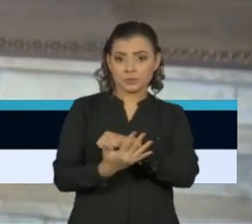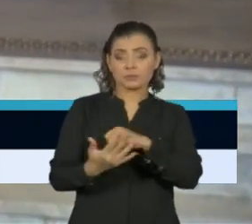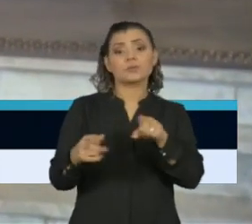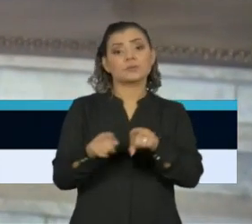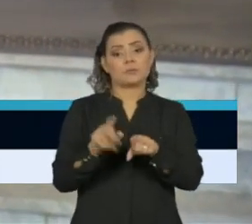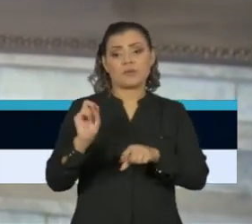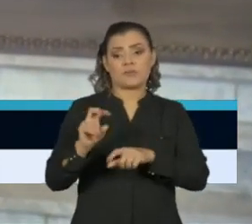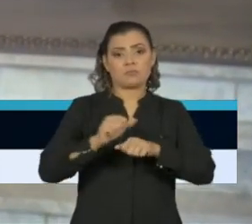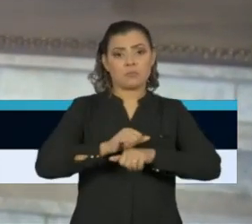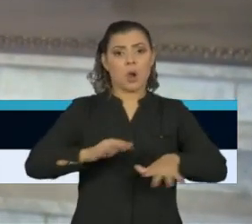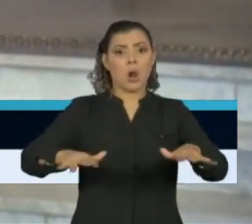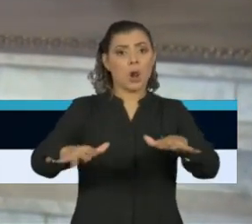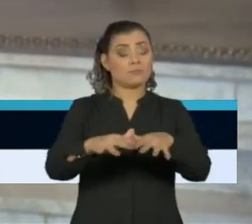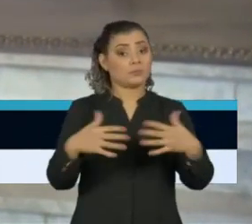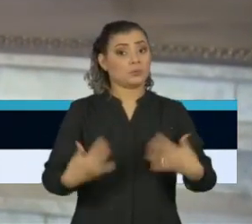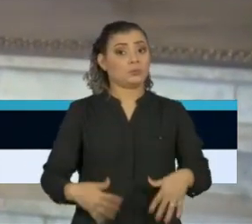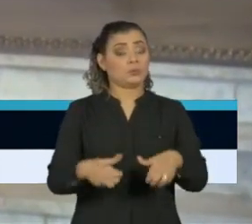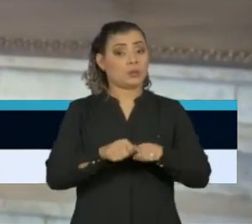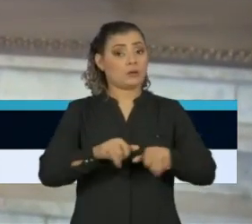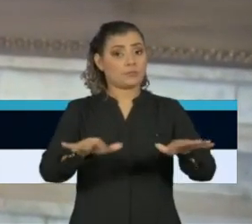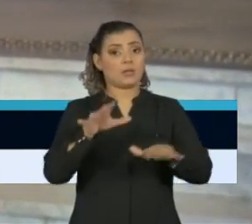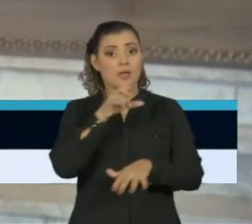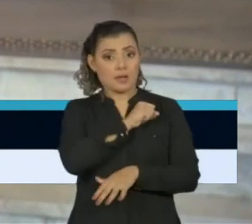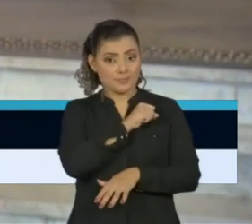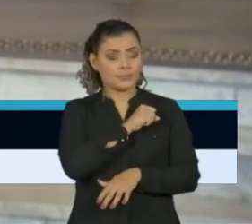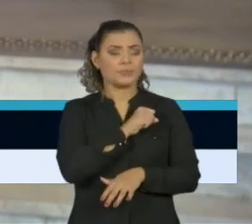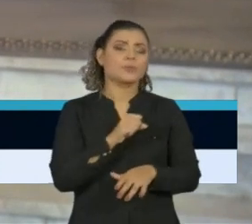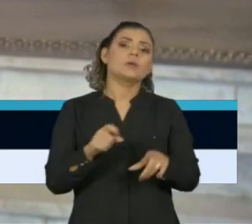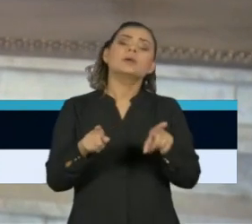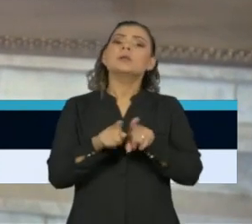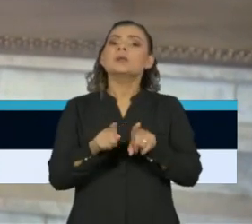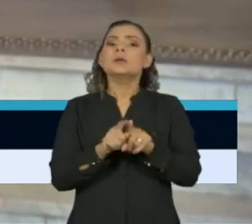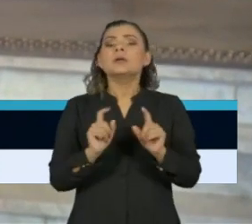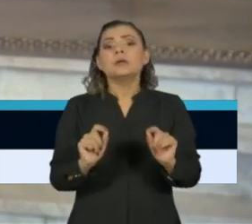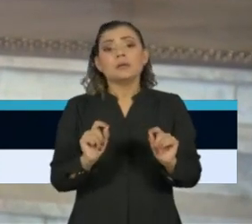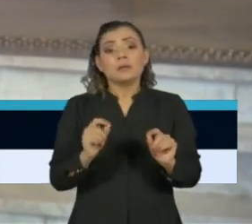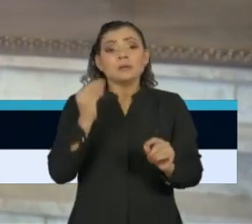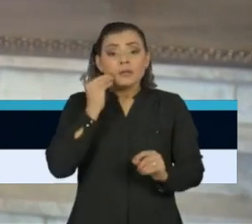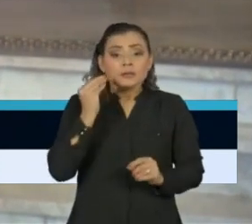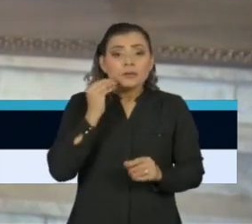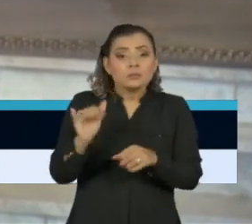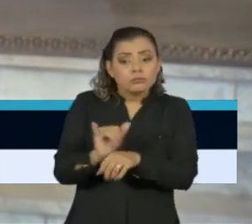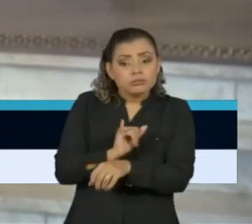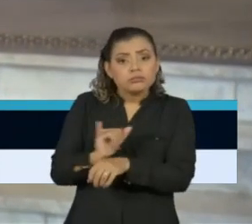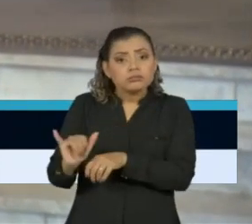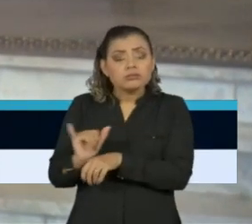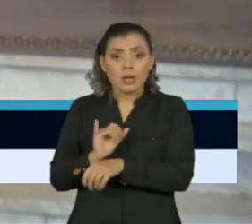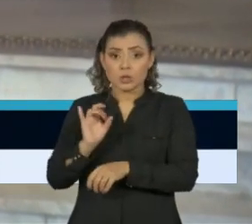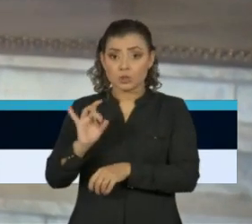é mais veloz. E justamente tentando aí fazer o cruzamento